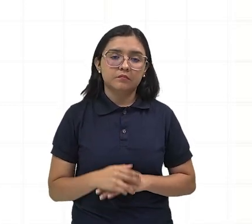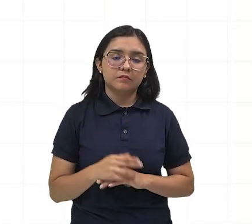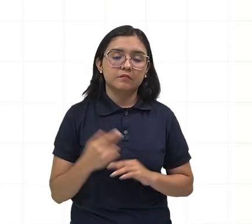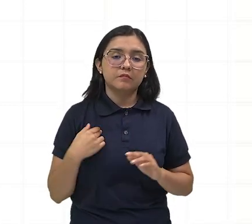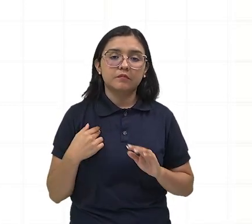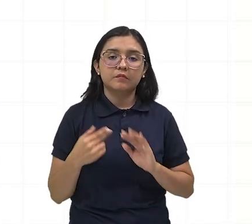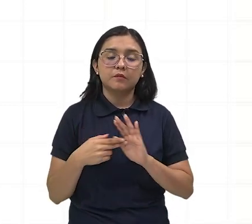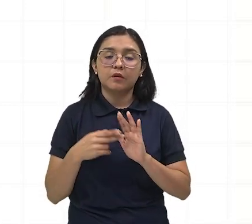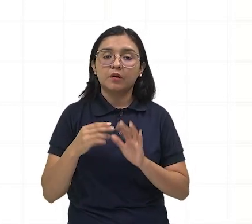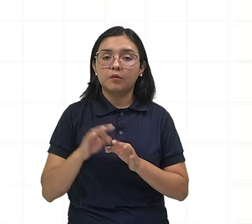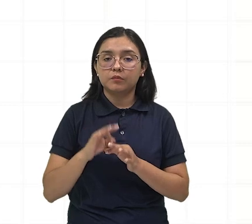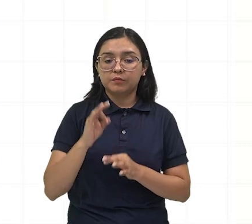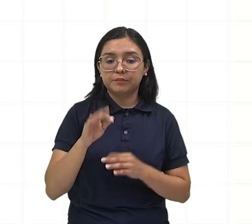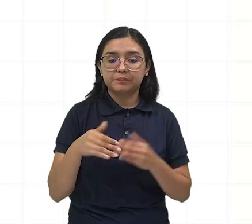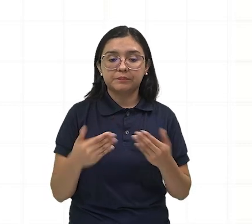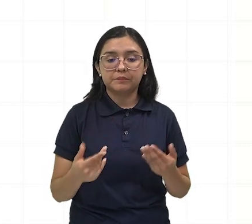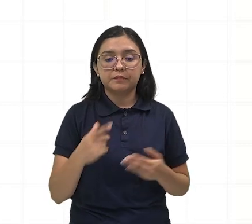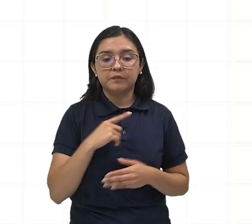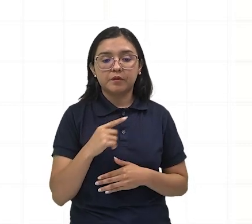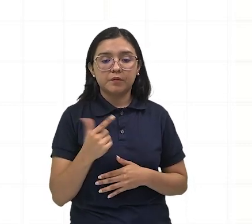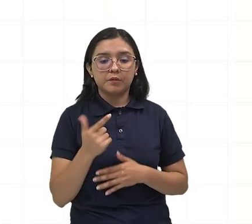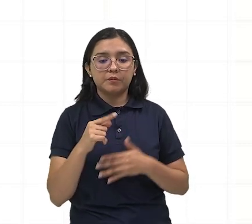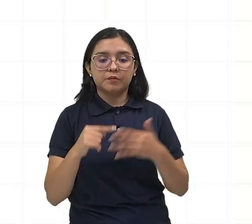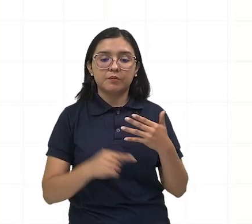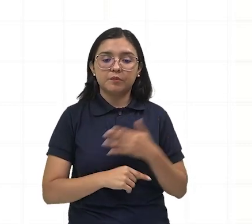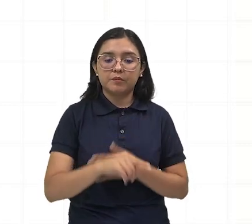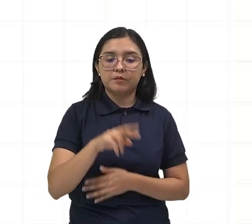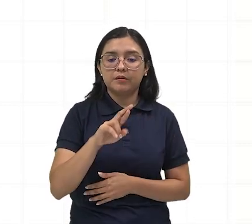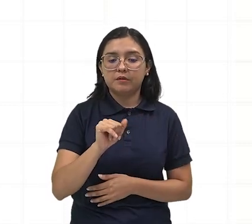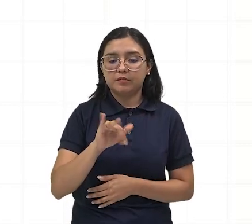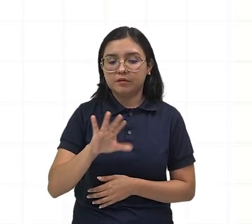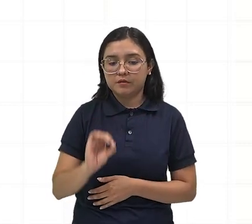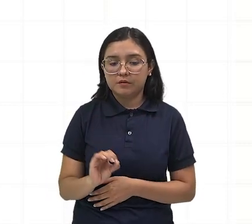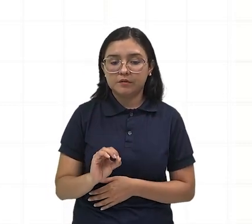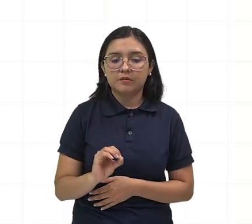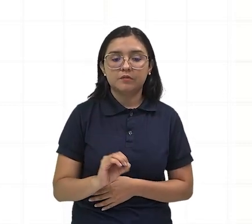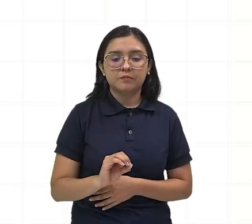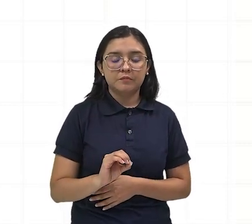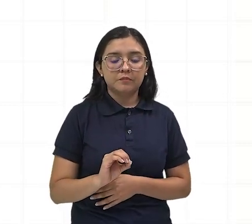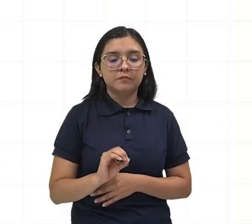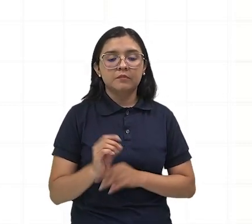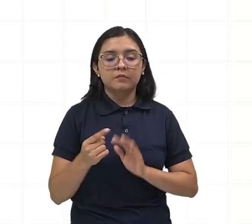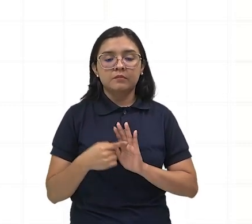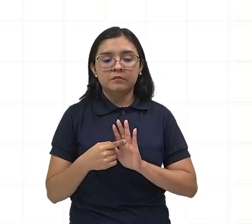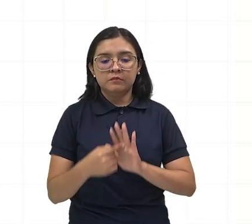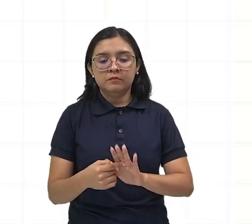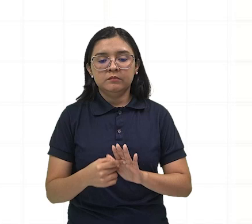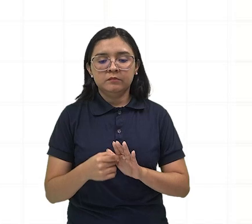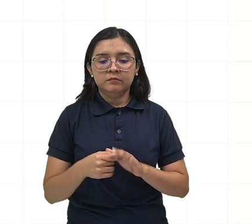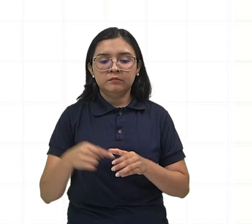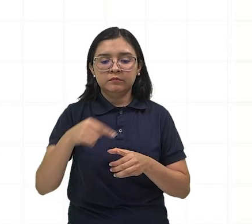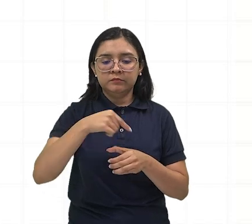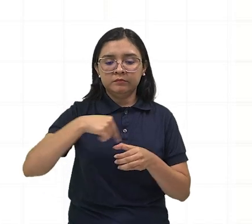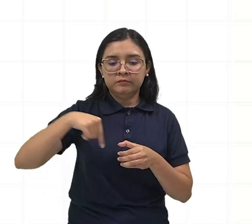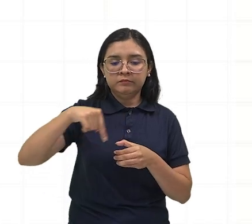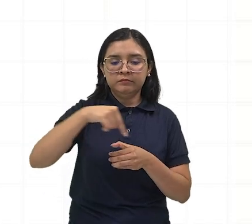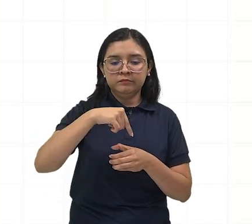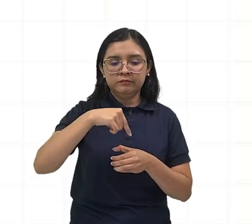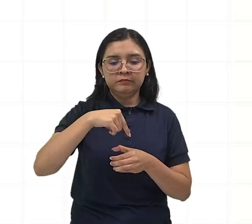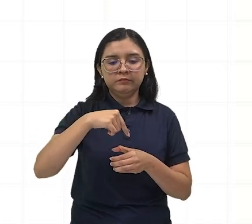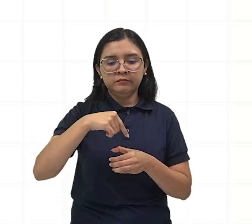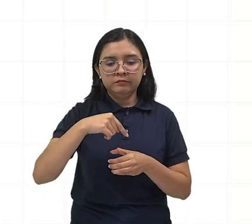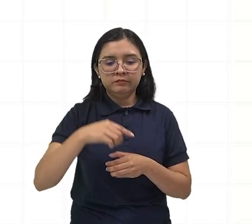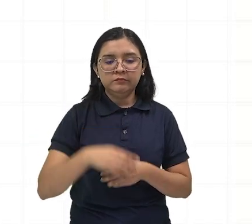altura. E aí nós temos os outros elementos, o raio, né? Aqui, como nós estamos falando de círculo,